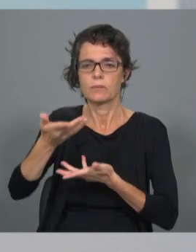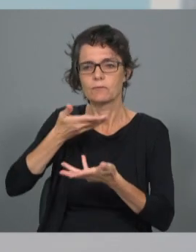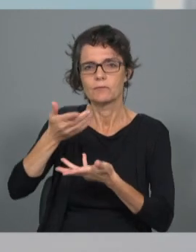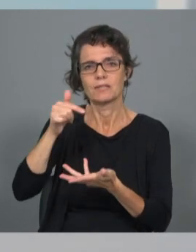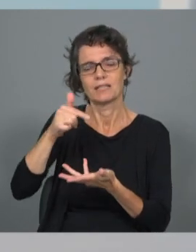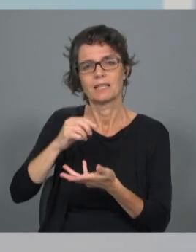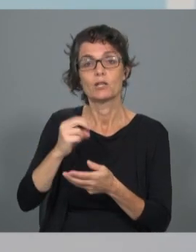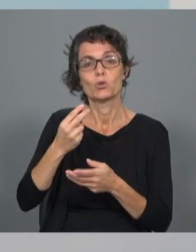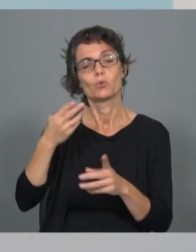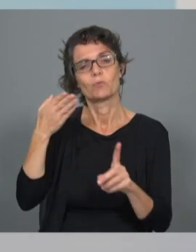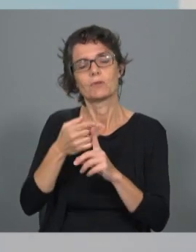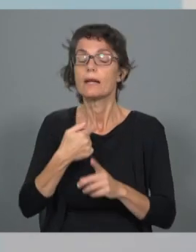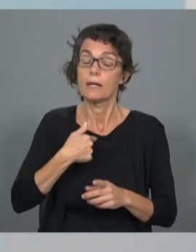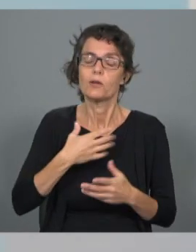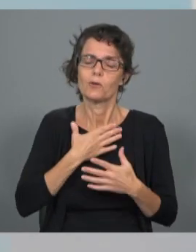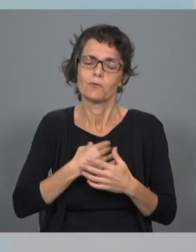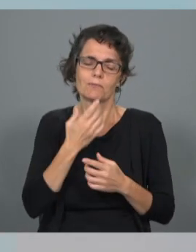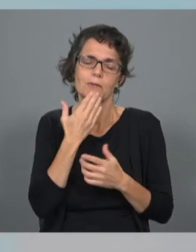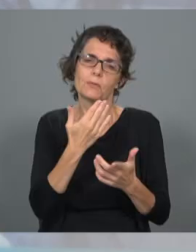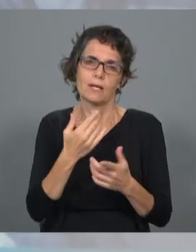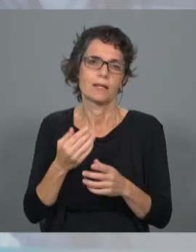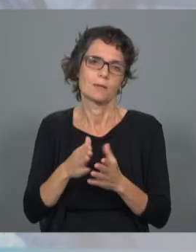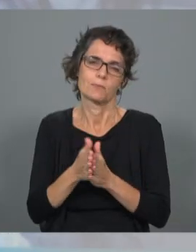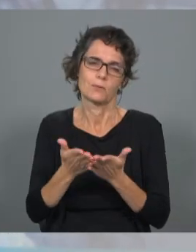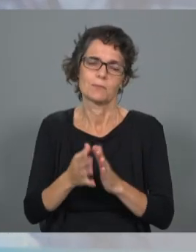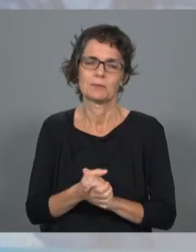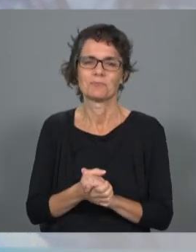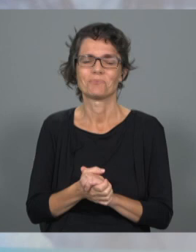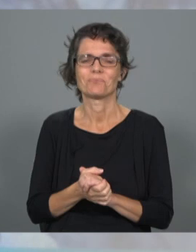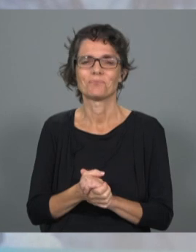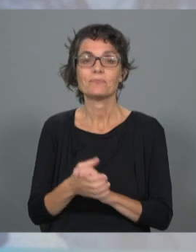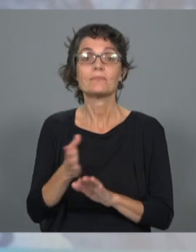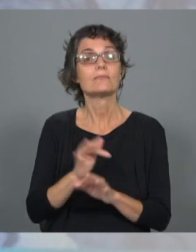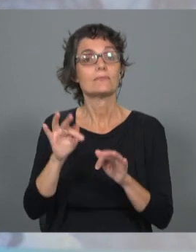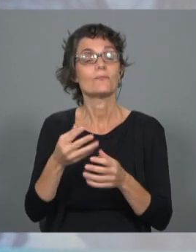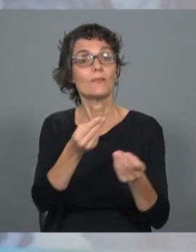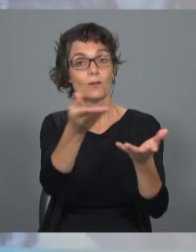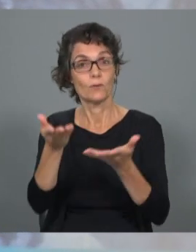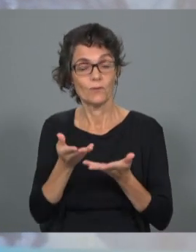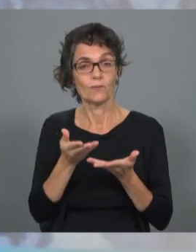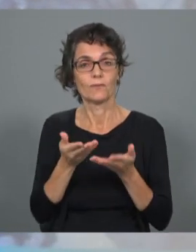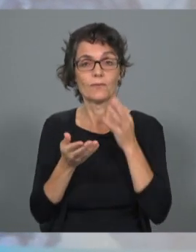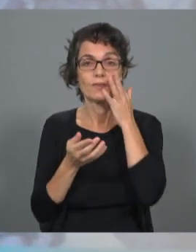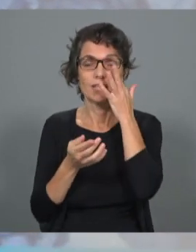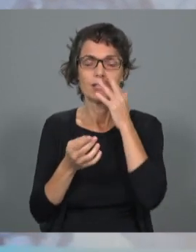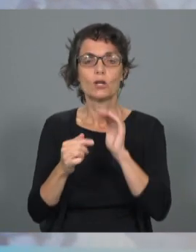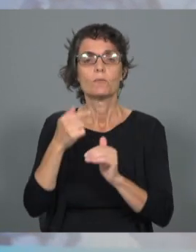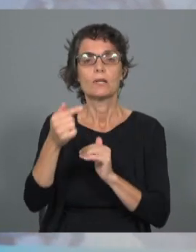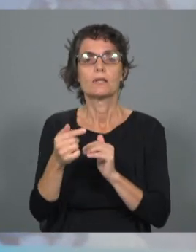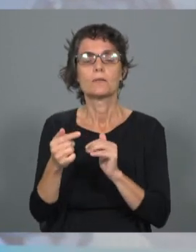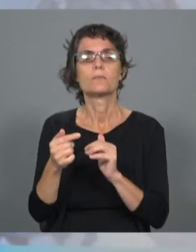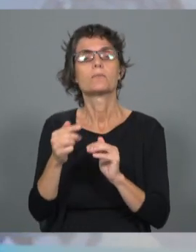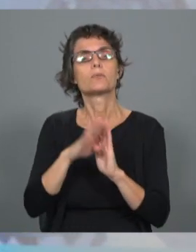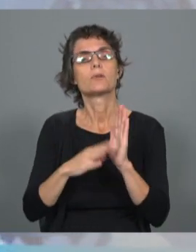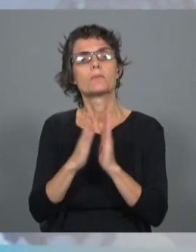Outubro Missionário. E eu que agradeço a oportunidade. A terminar, deixo ainda esse convite para que acompanhe mais logo o programa Eclésia na